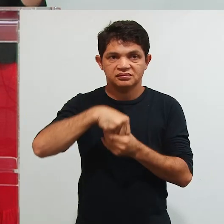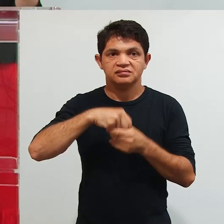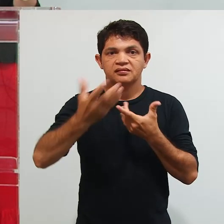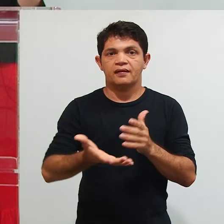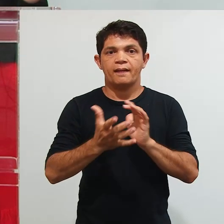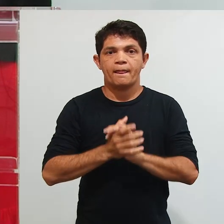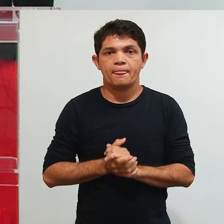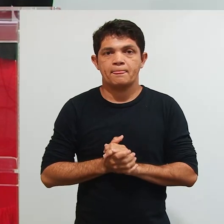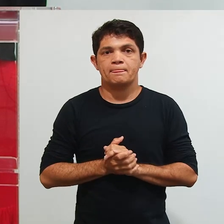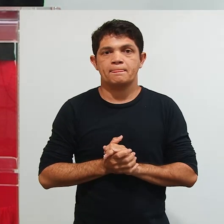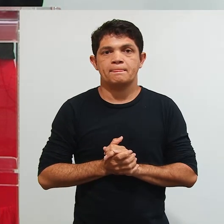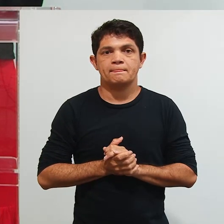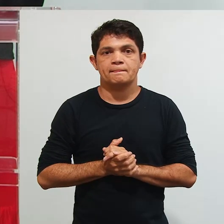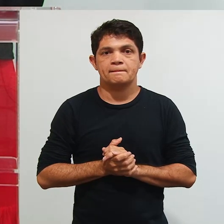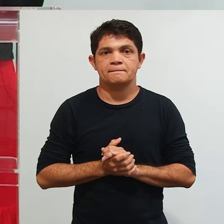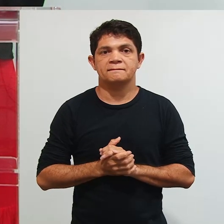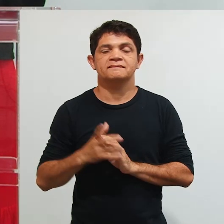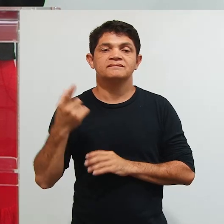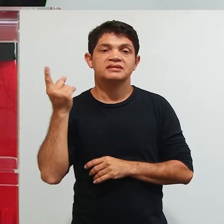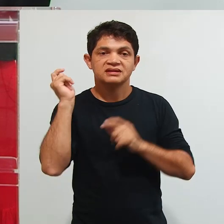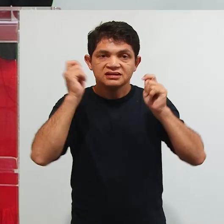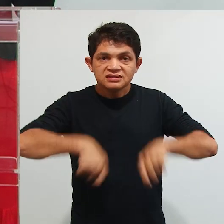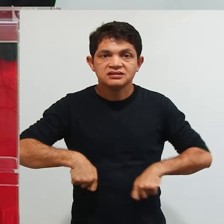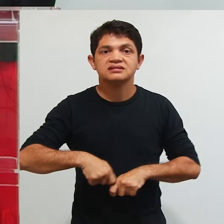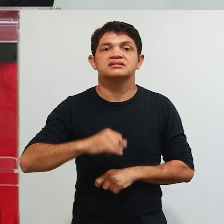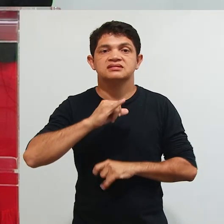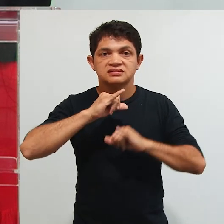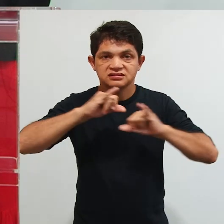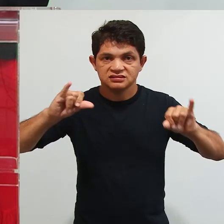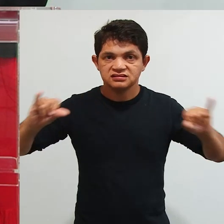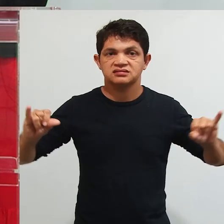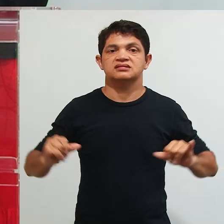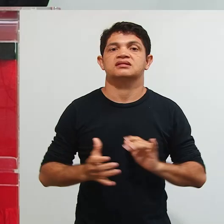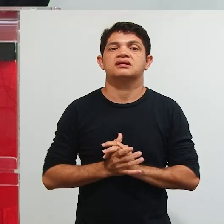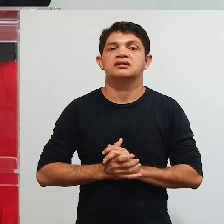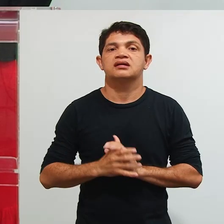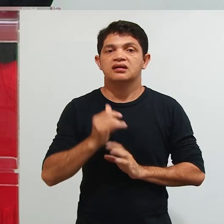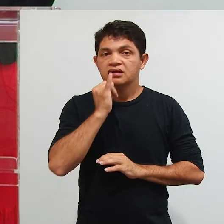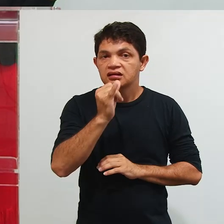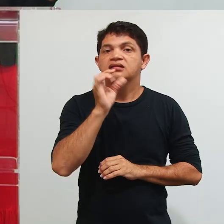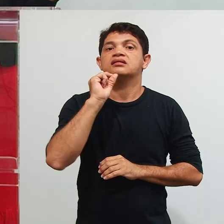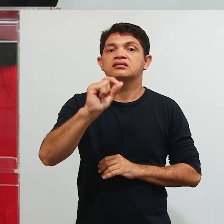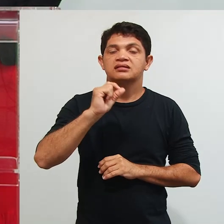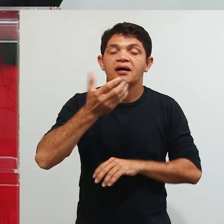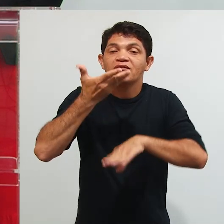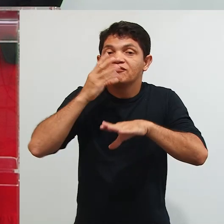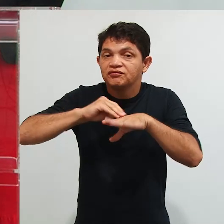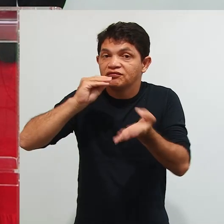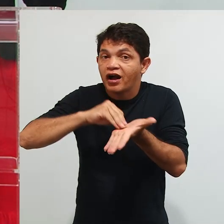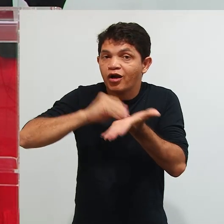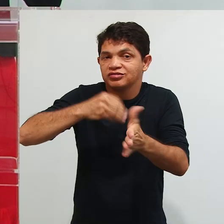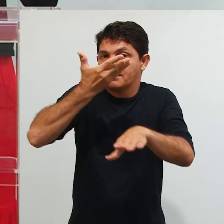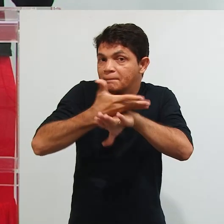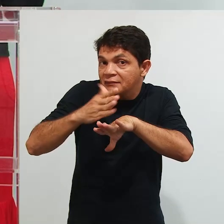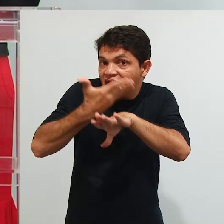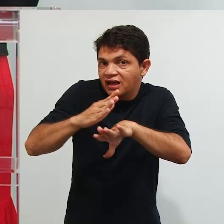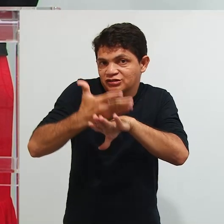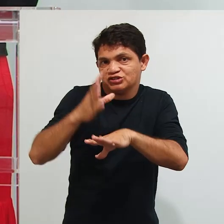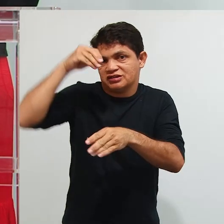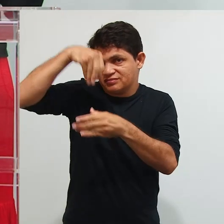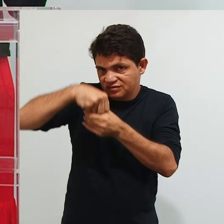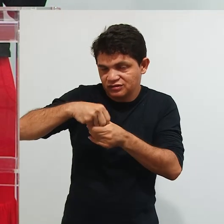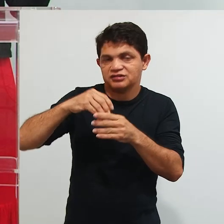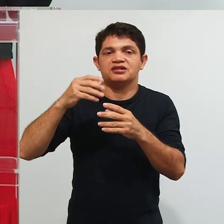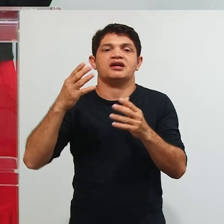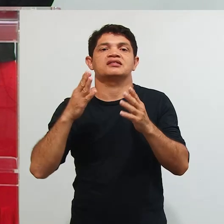intrínseco, que quer dizer que está, vamos dizer assim, de uma forma mais prática, vem de dentro,